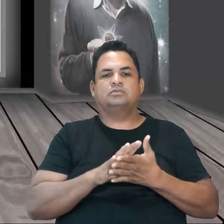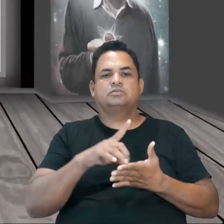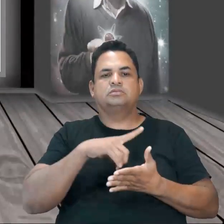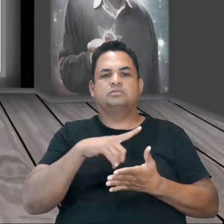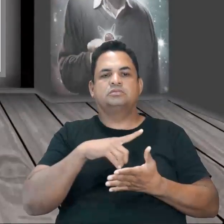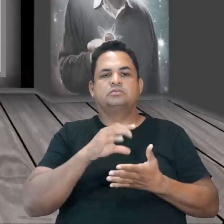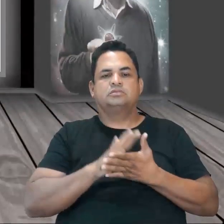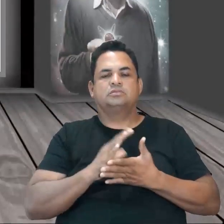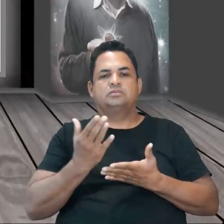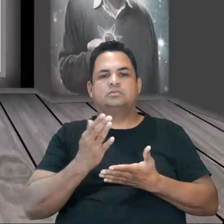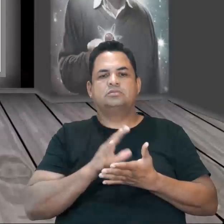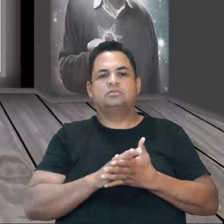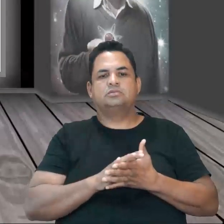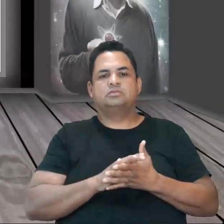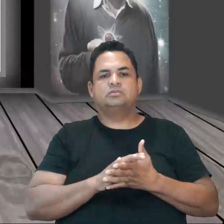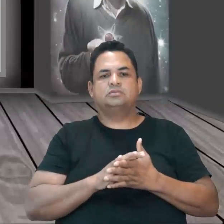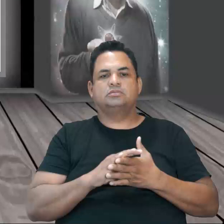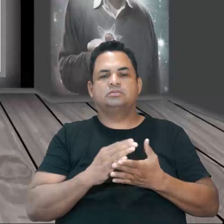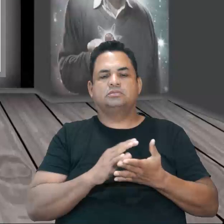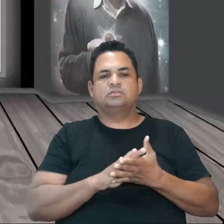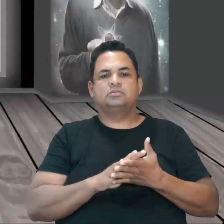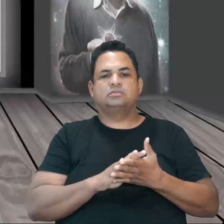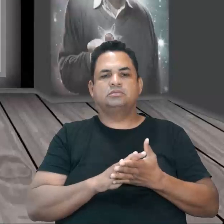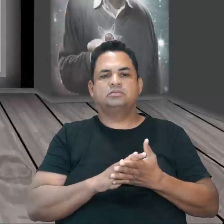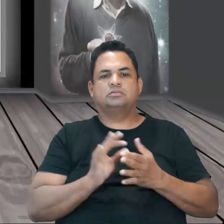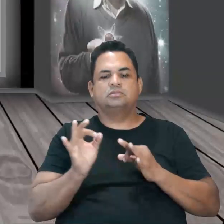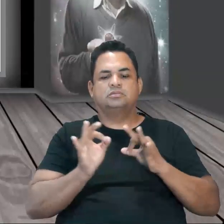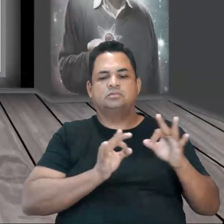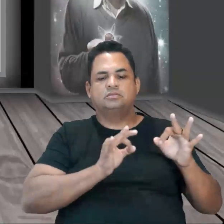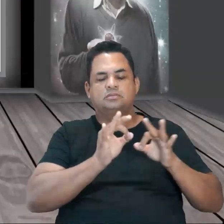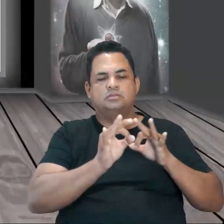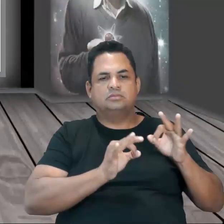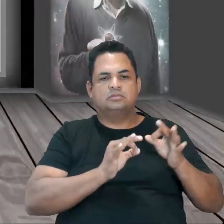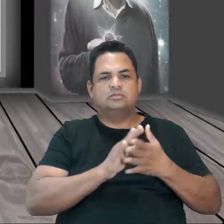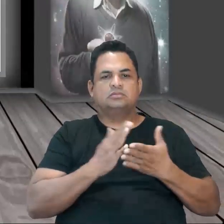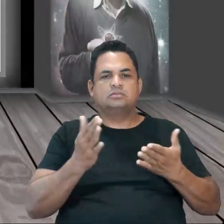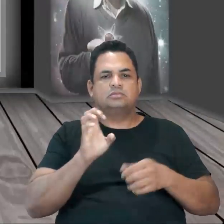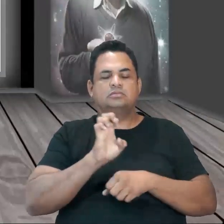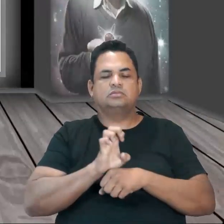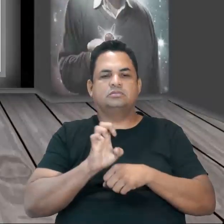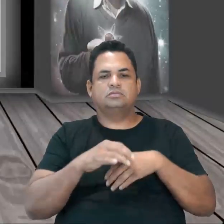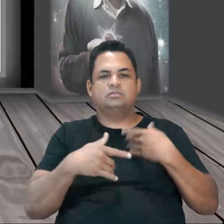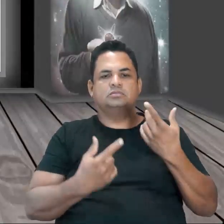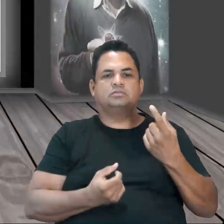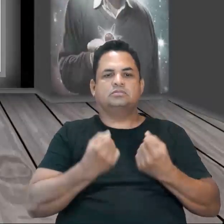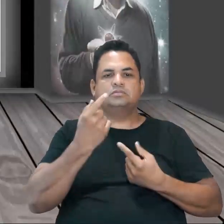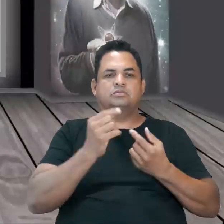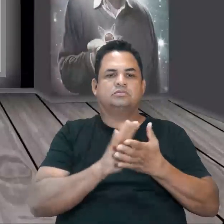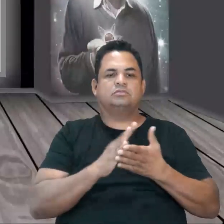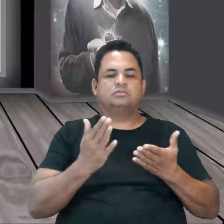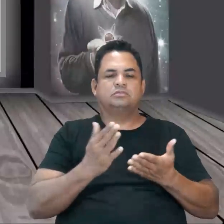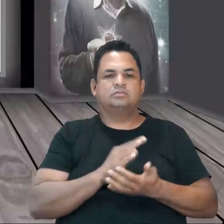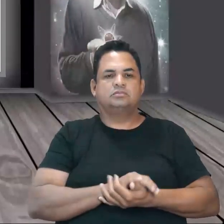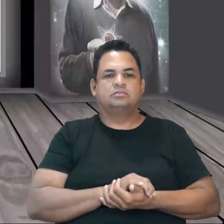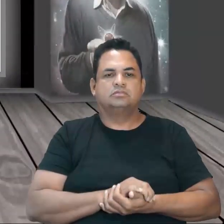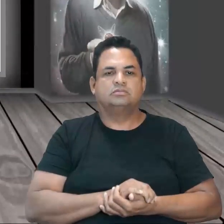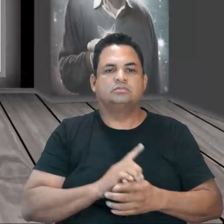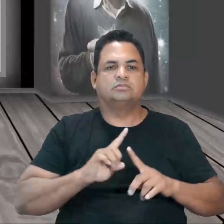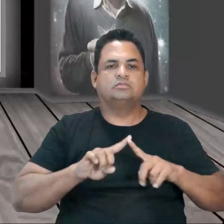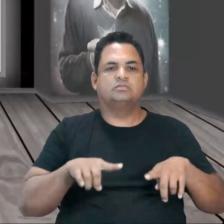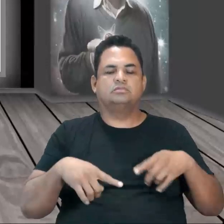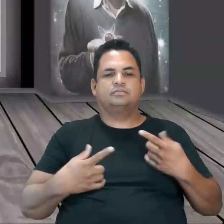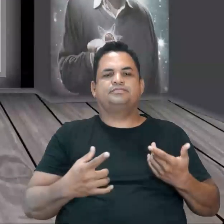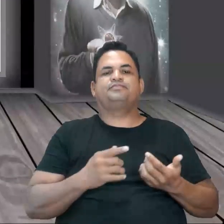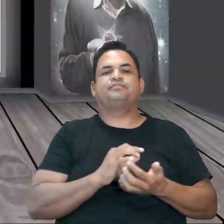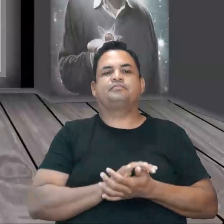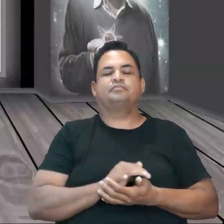aceleração. Força igual a massa. Então, você vai montando as equações. Só que algumas realmente vêm para vocês. Ah, mas por exemplo,